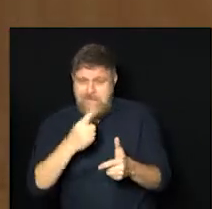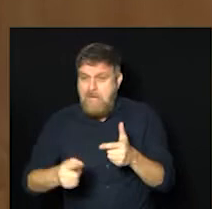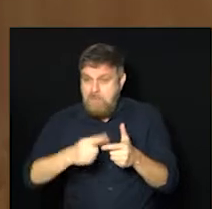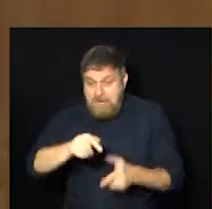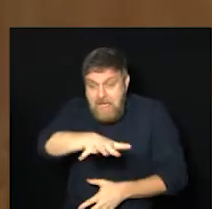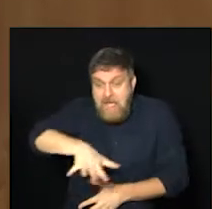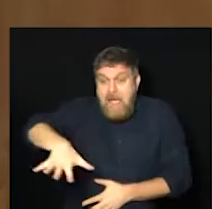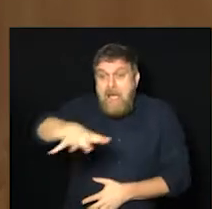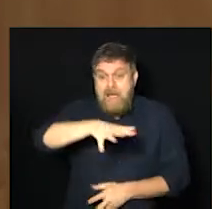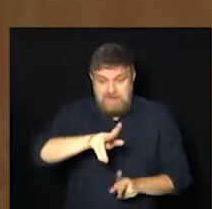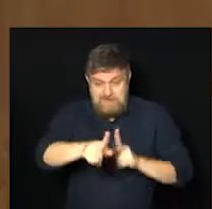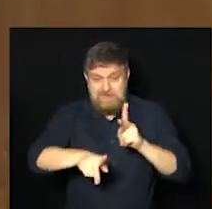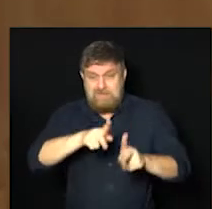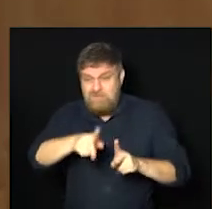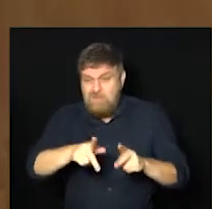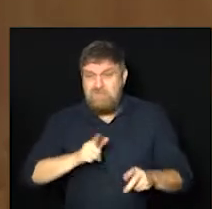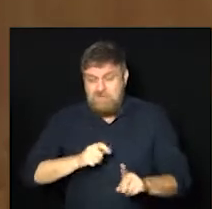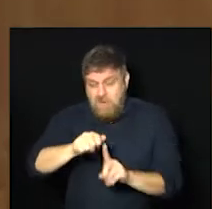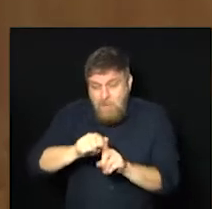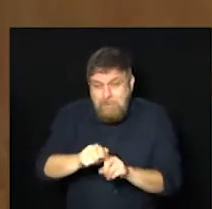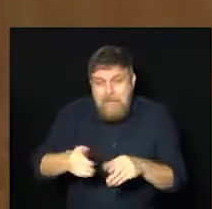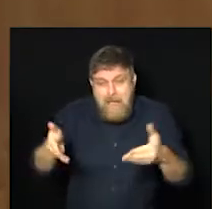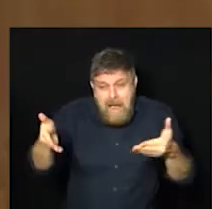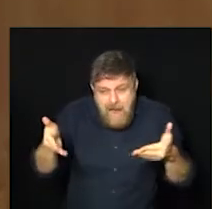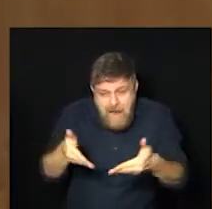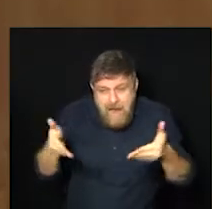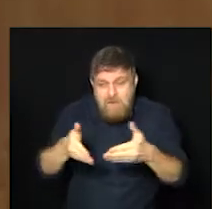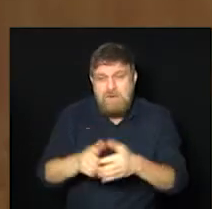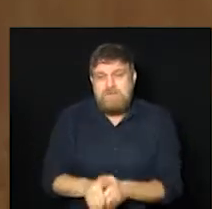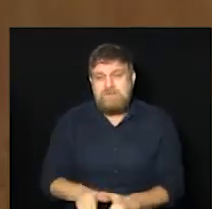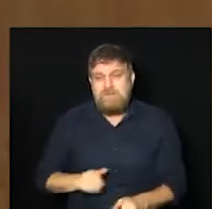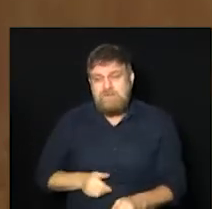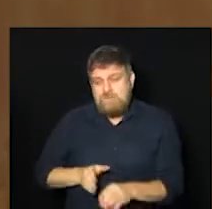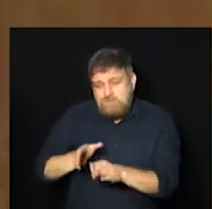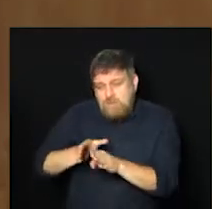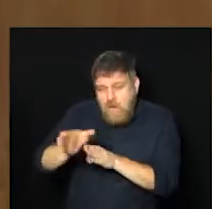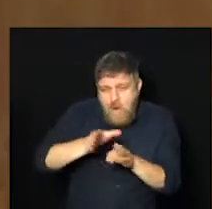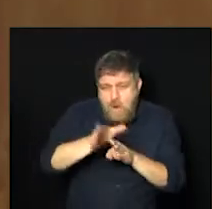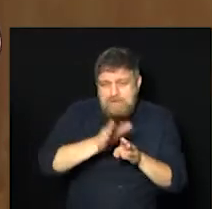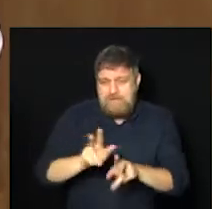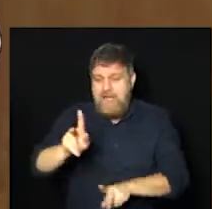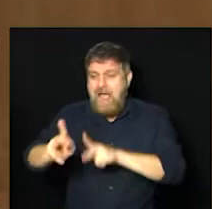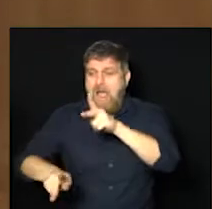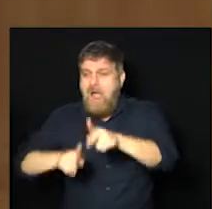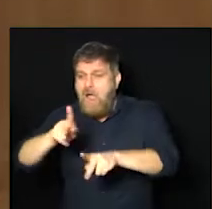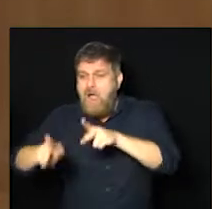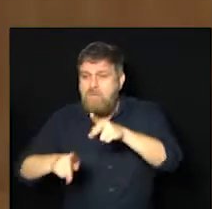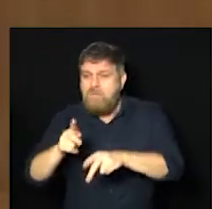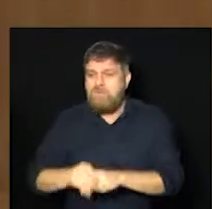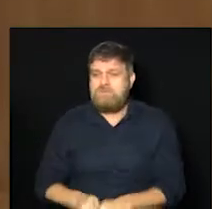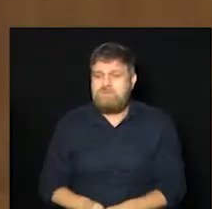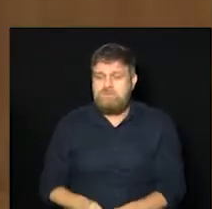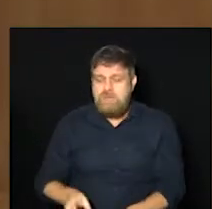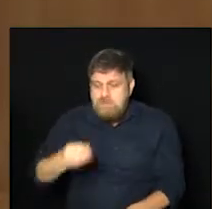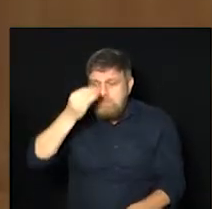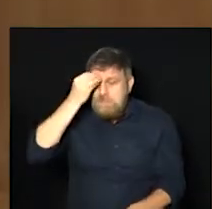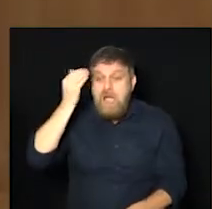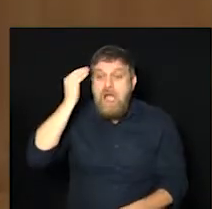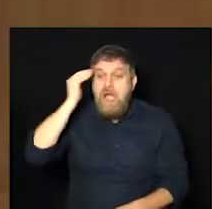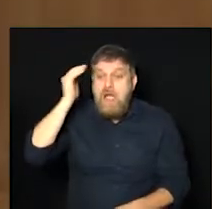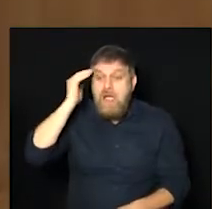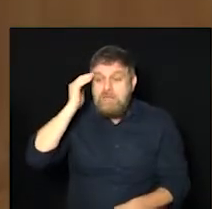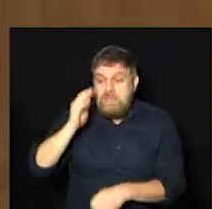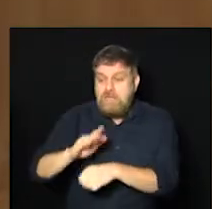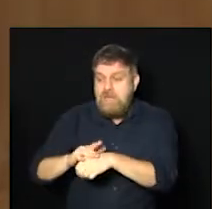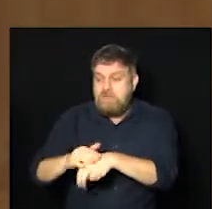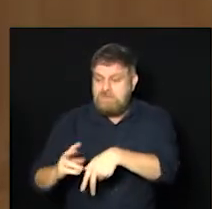pública. Esse mês está fazendo, então, uma chamada para a população sobre o linfoma. E os